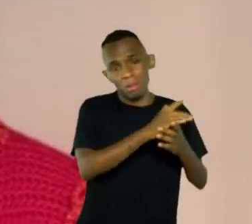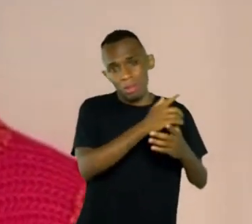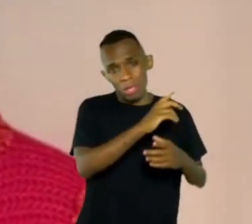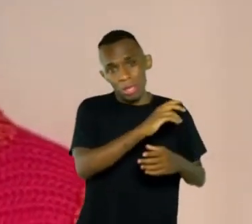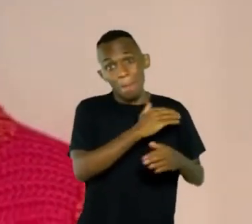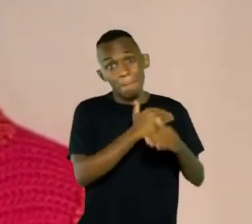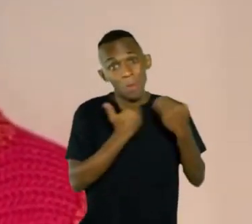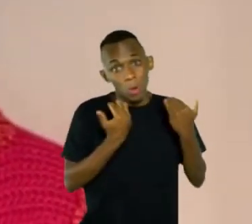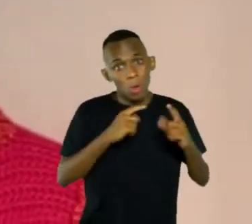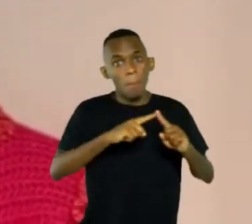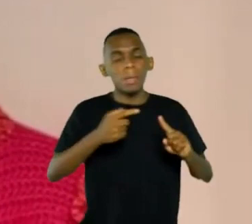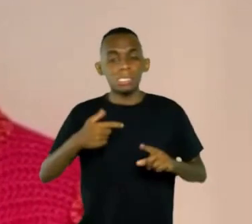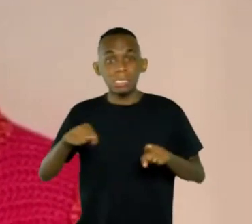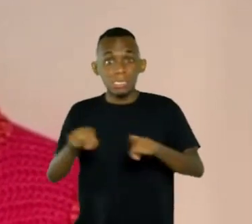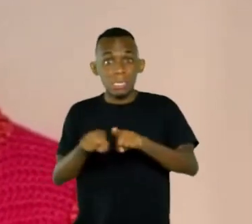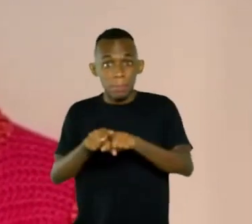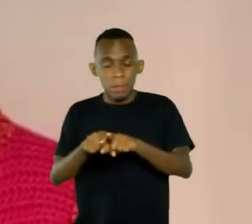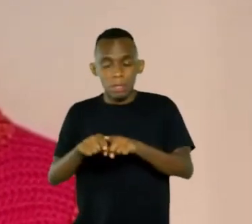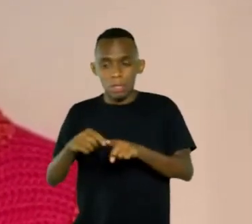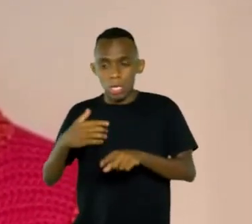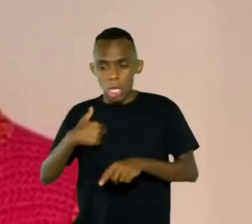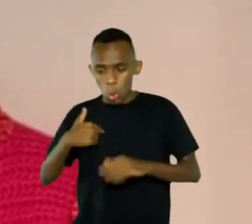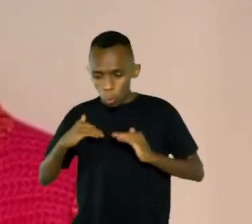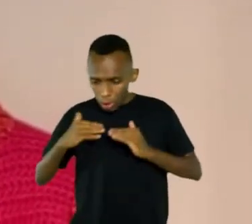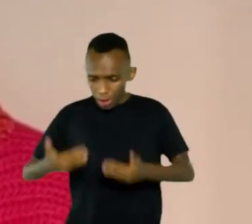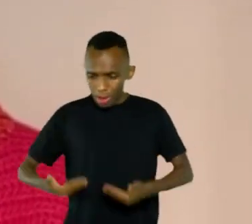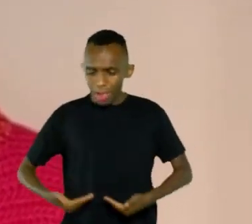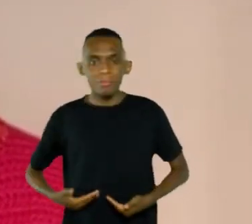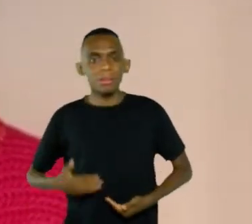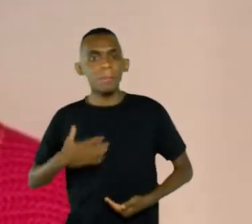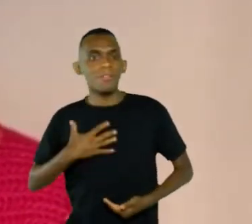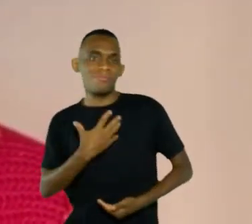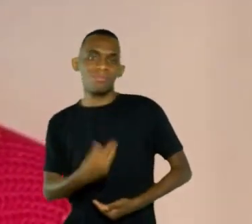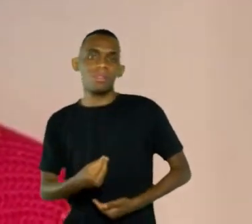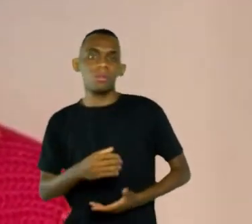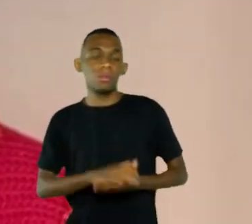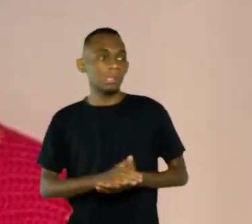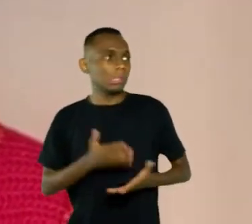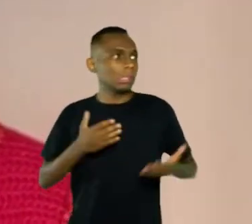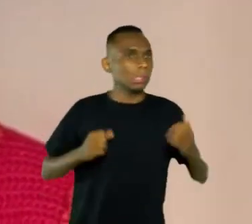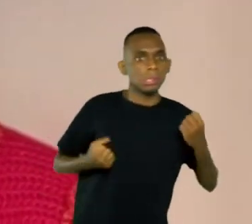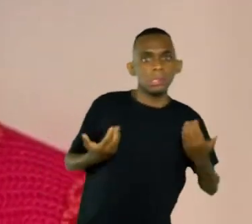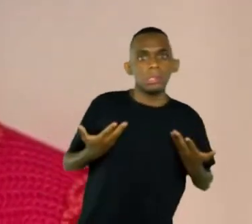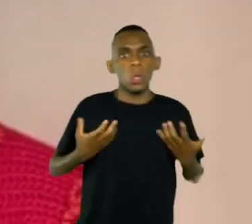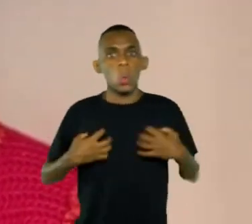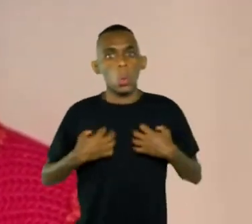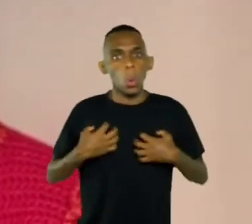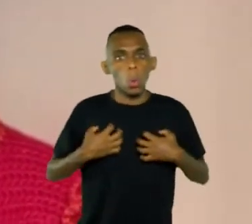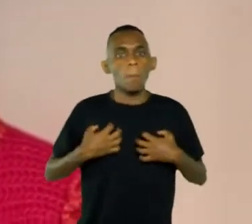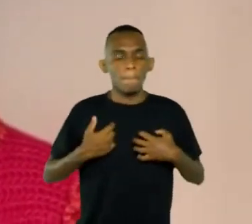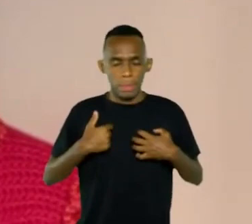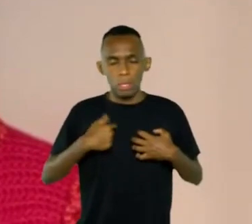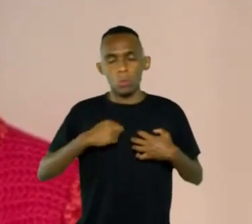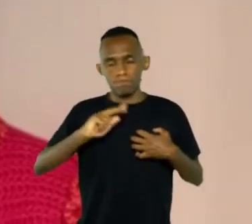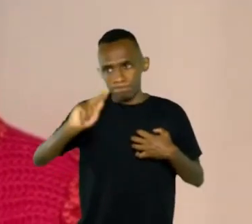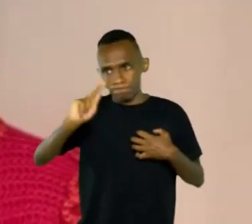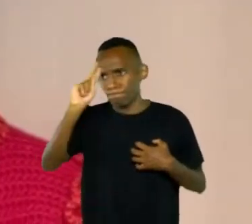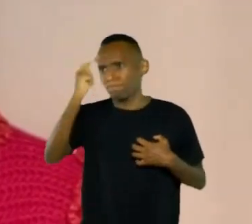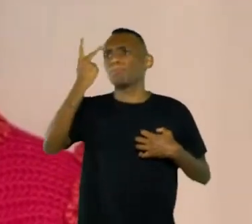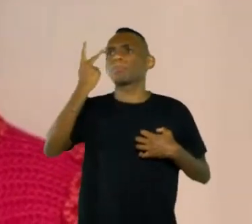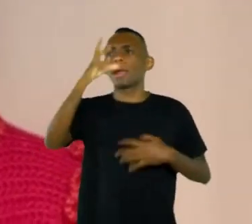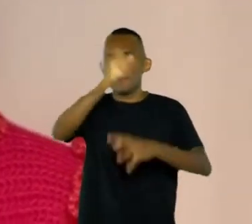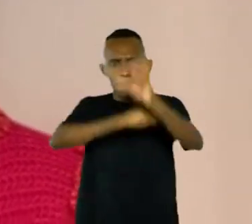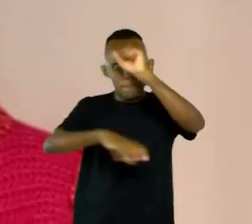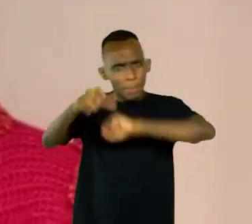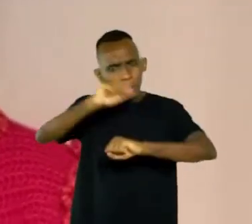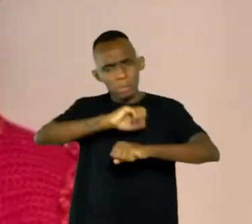do Francisco. E quando eu me vi diante desse paradoxo, isso me transformou como pessoa, sem dúvida. Isso me ensinou muitas coisas e